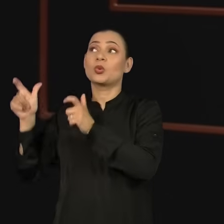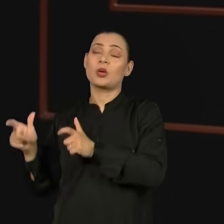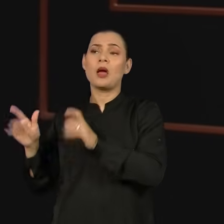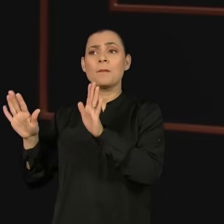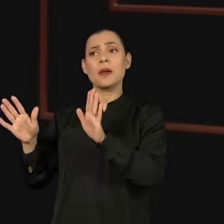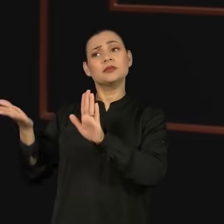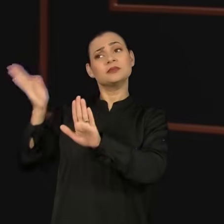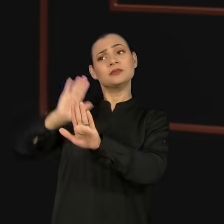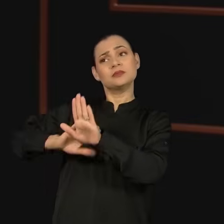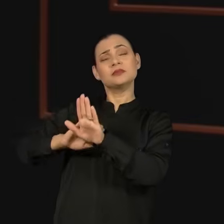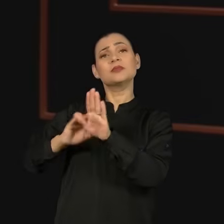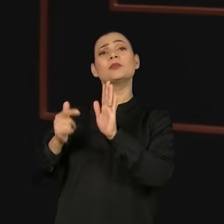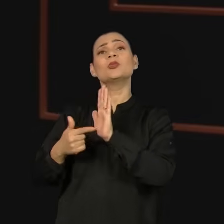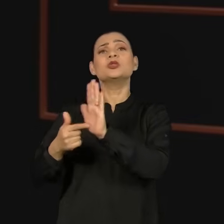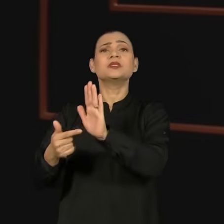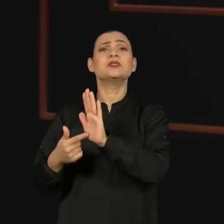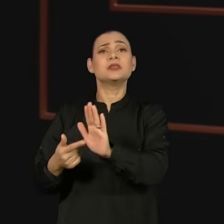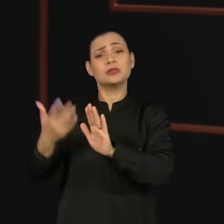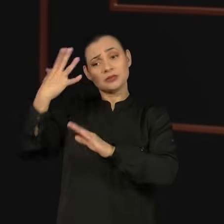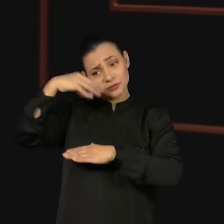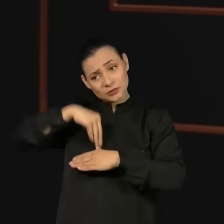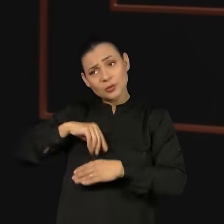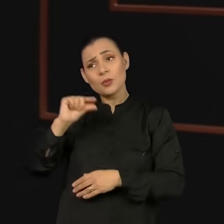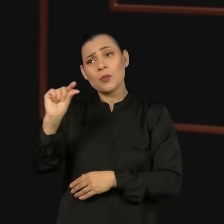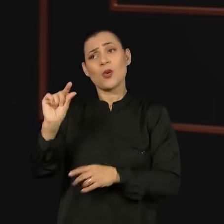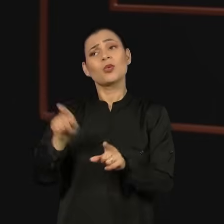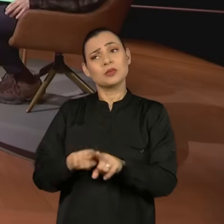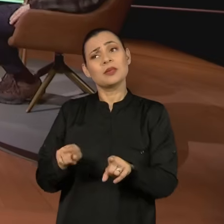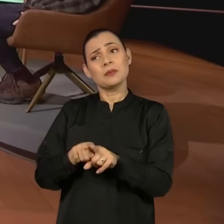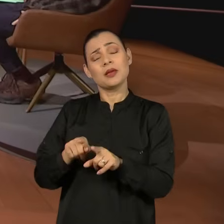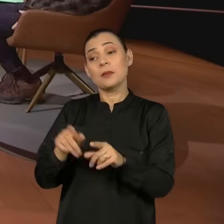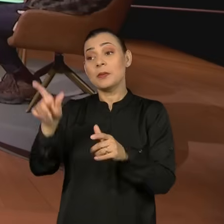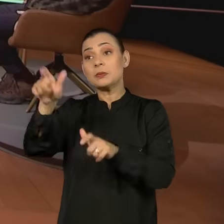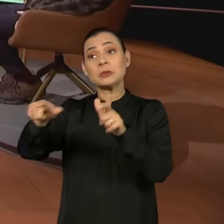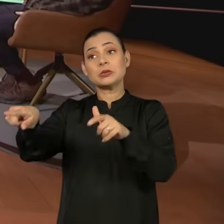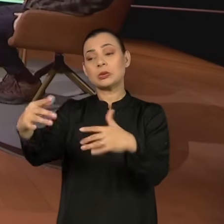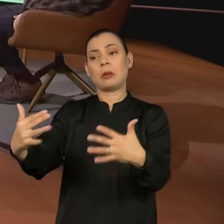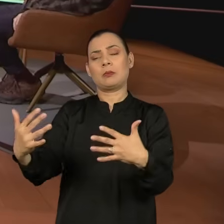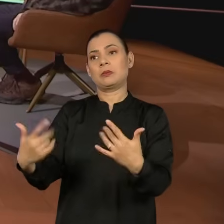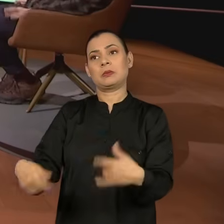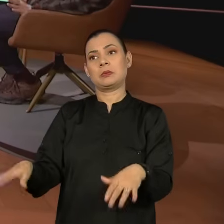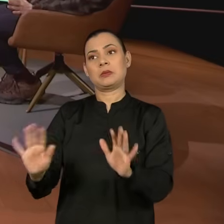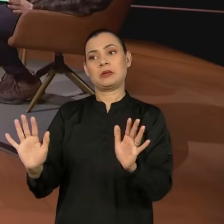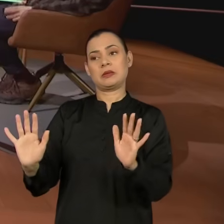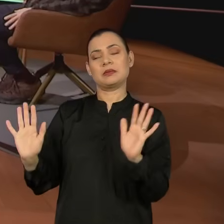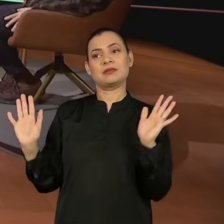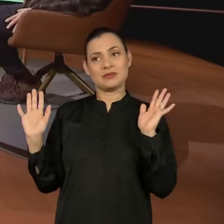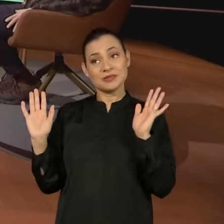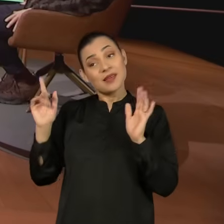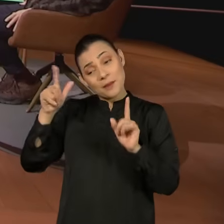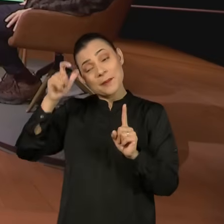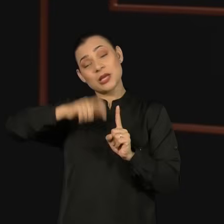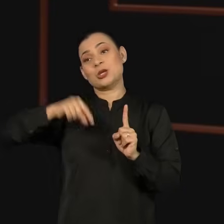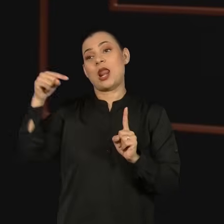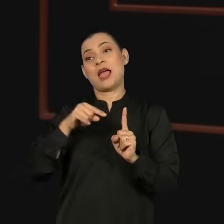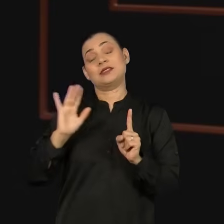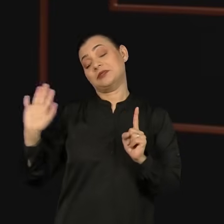você está mostrando como você é, Claro. mas ninguém precisa achar que é você mesmo, né? É o personagem que está fazendo.